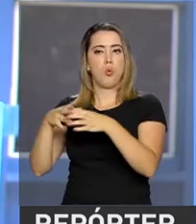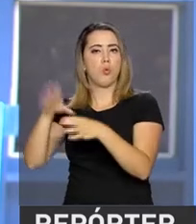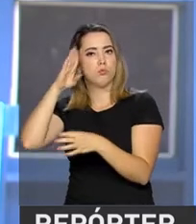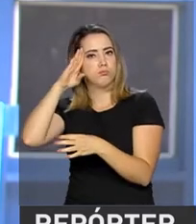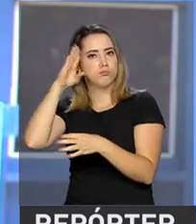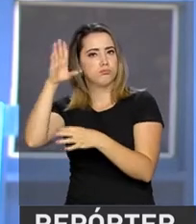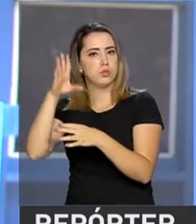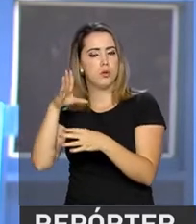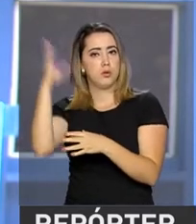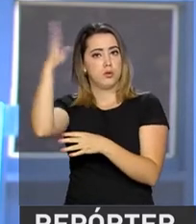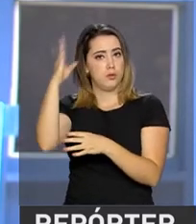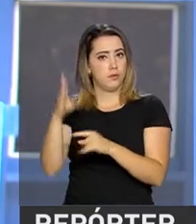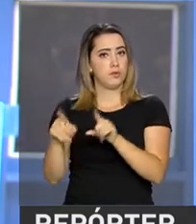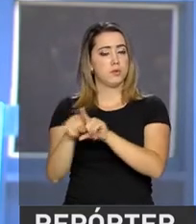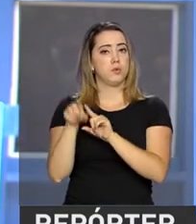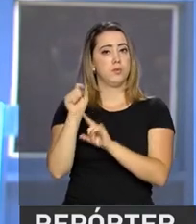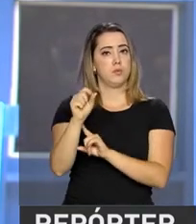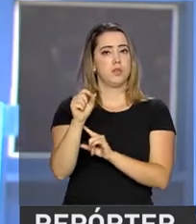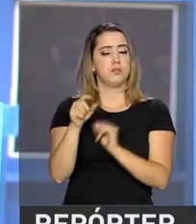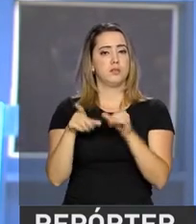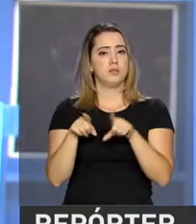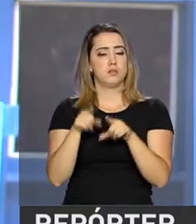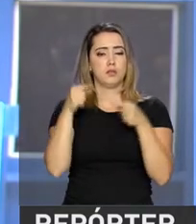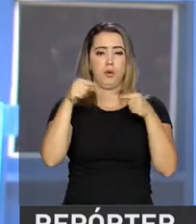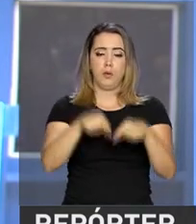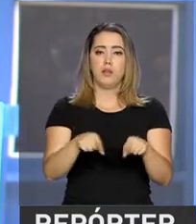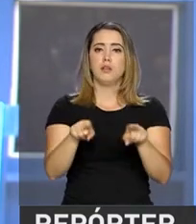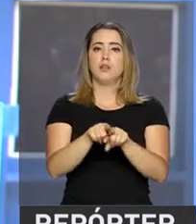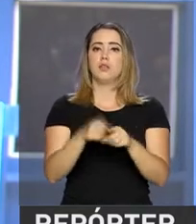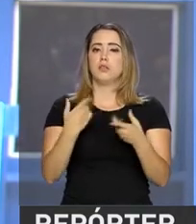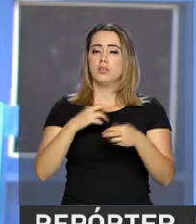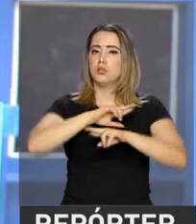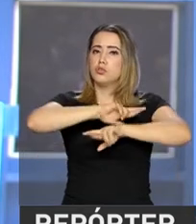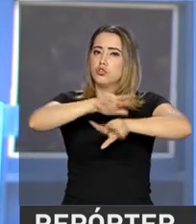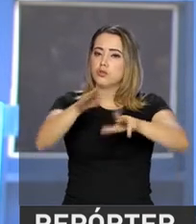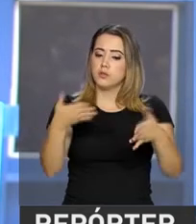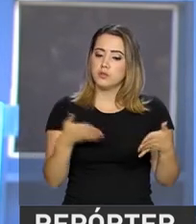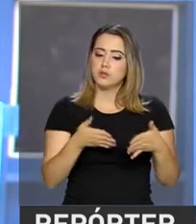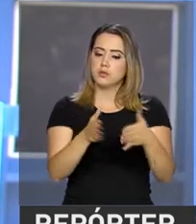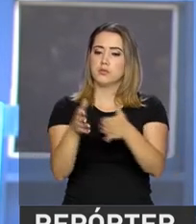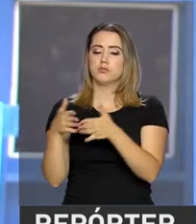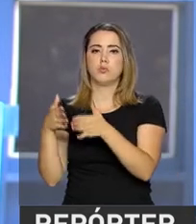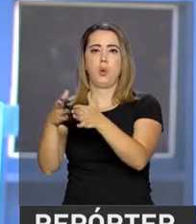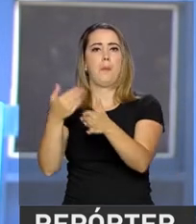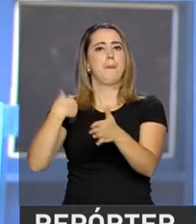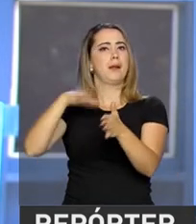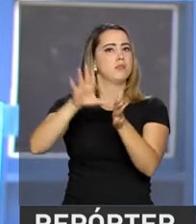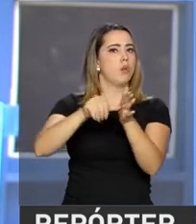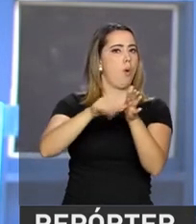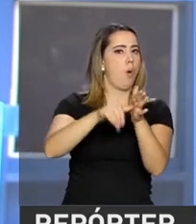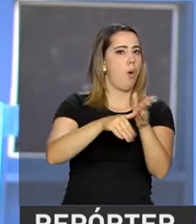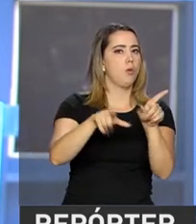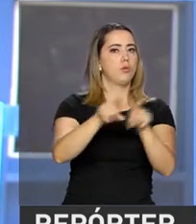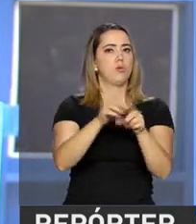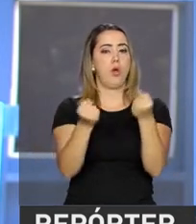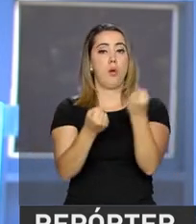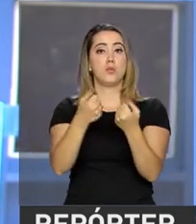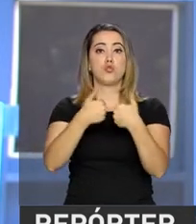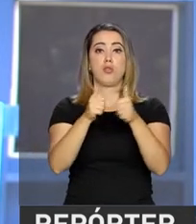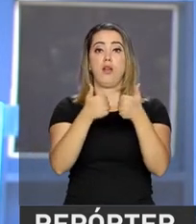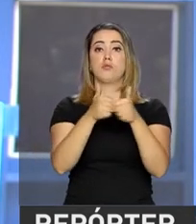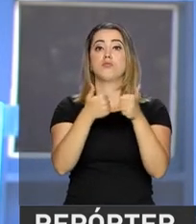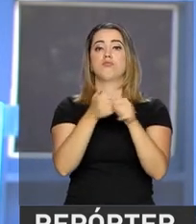fazendo essas operações aqui, também na Dutra, na Washington Luiz, na Niterói e Manilha, esses trechos onde tem mais roubo de carga, de veículos. Eles